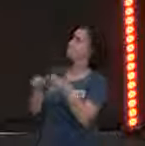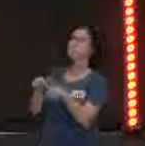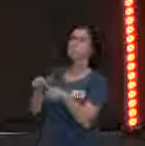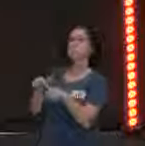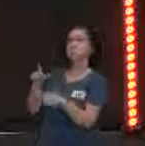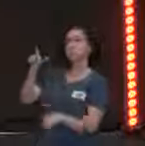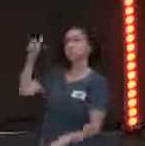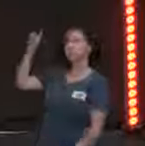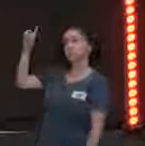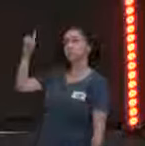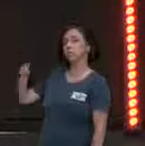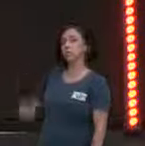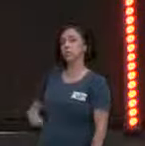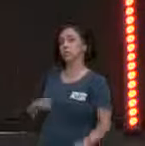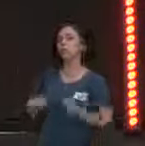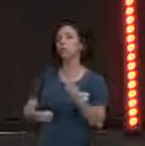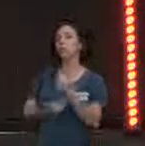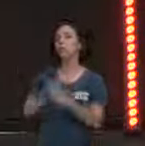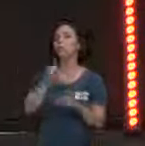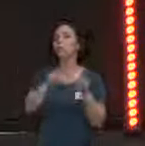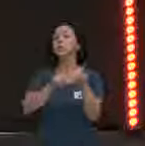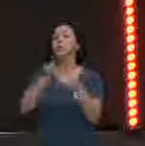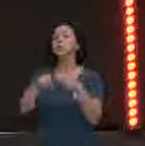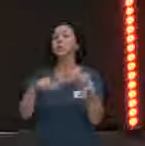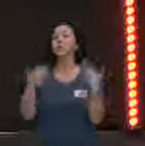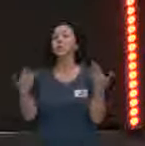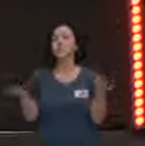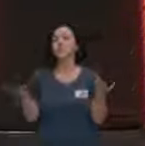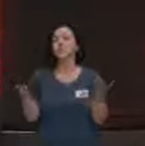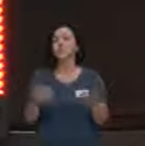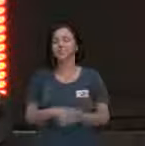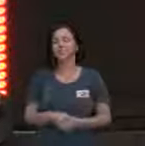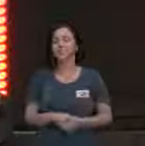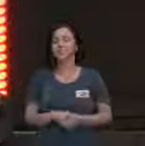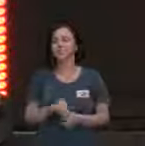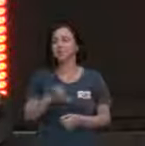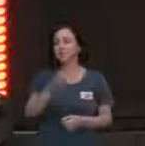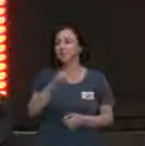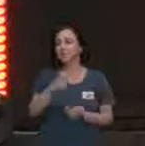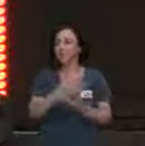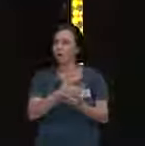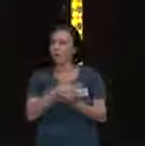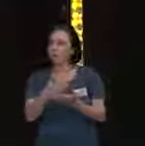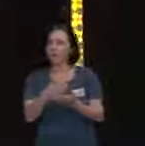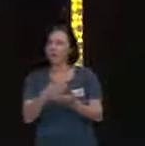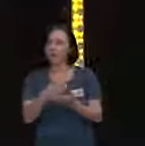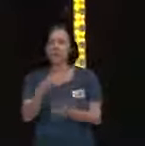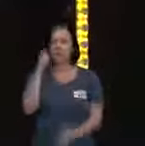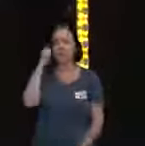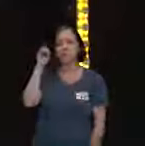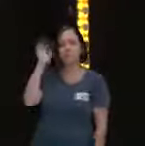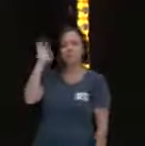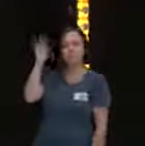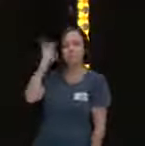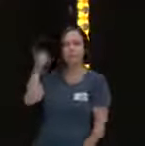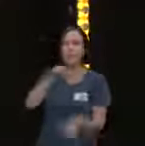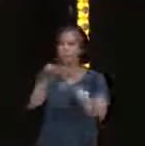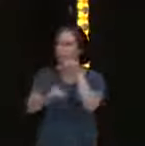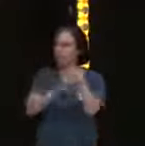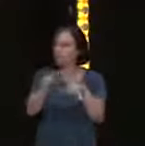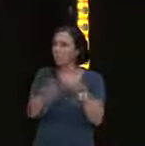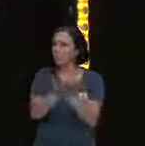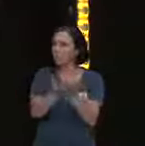é de que lado você vai ficar E se a gente começa a alterar a Bíblia eu queria dar uma sugestão